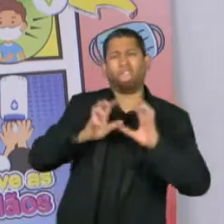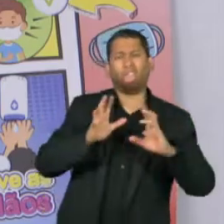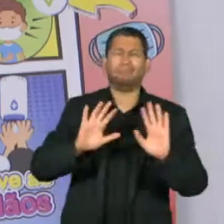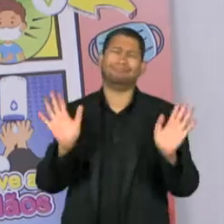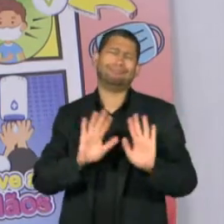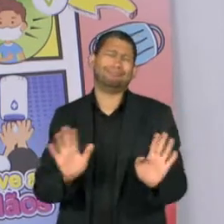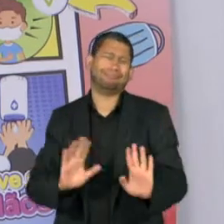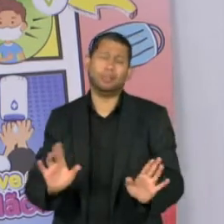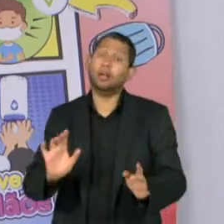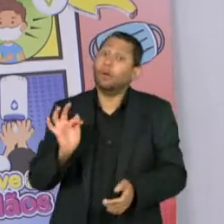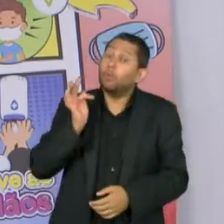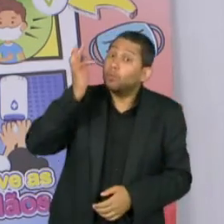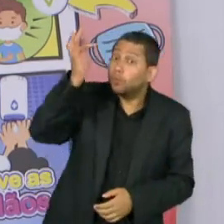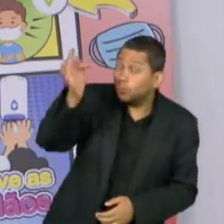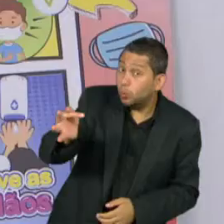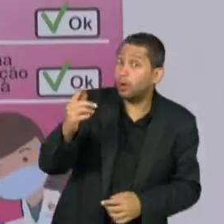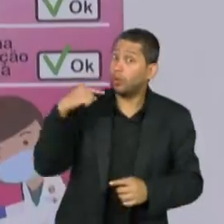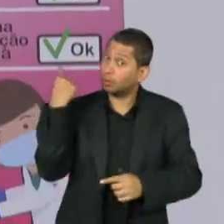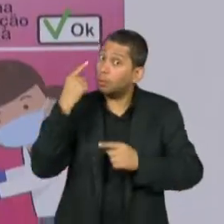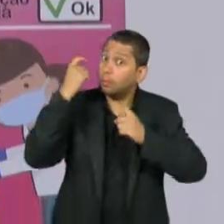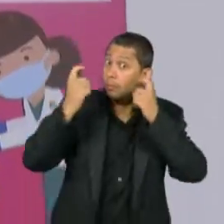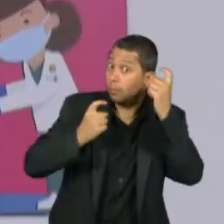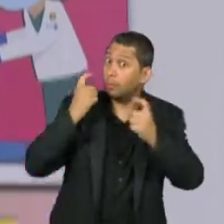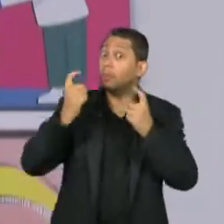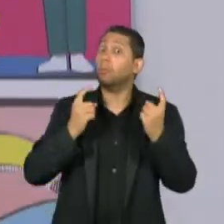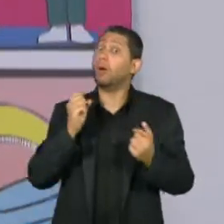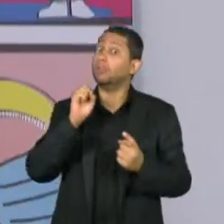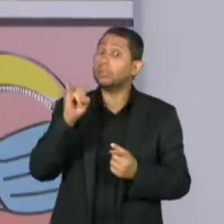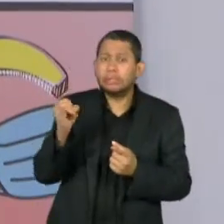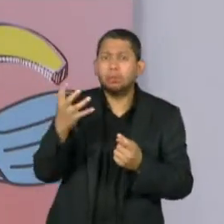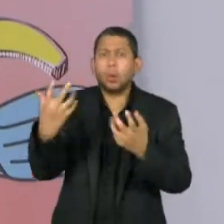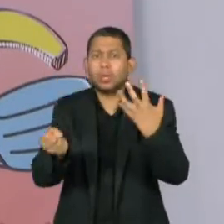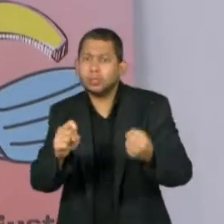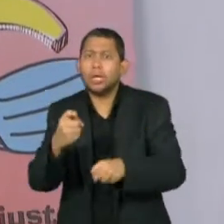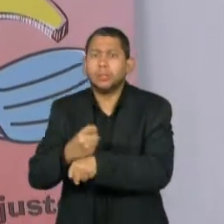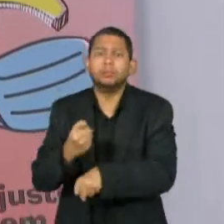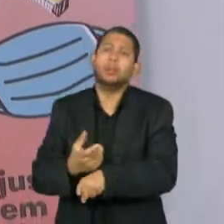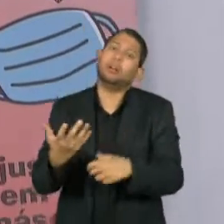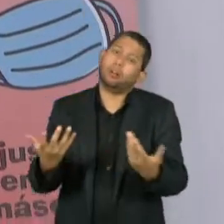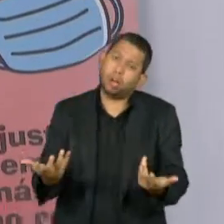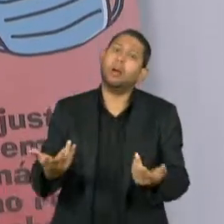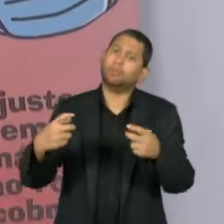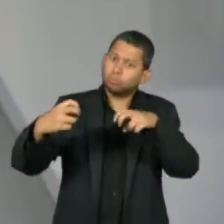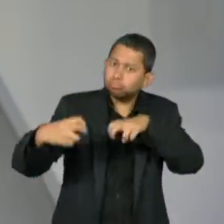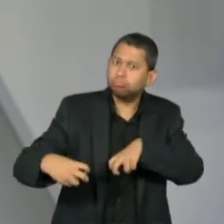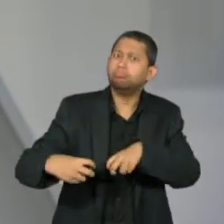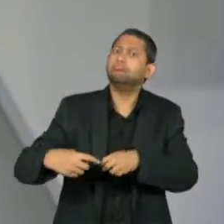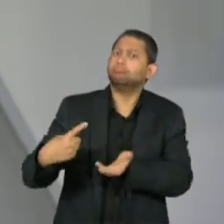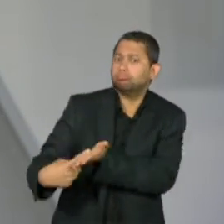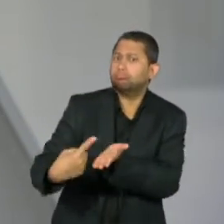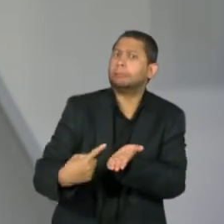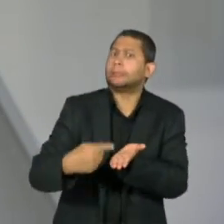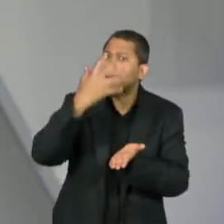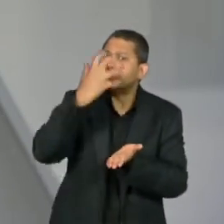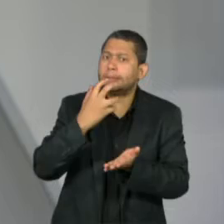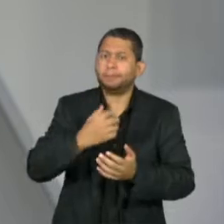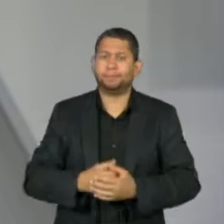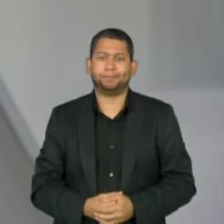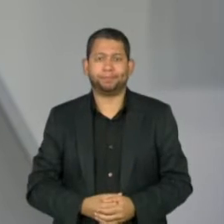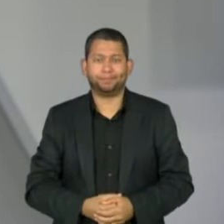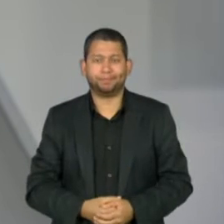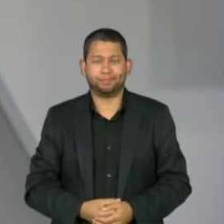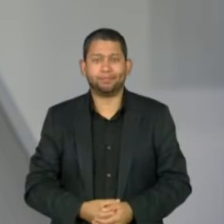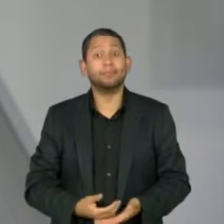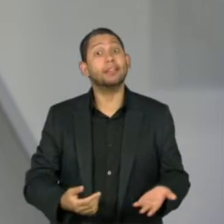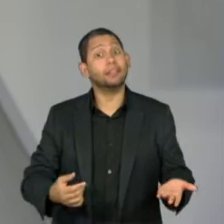Lógico, lá na frente, percebemos que parou a vacinação, temos que tomar uma atitude mais séria, a gente vai sentar e vamos tomar. 7 estados